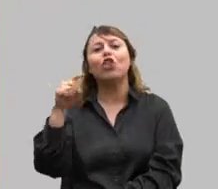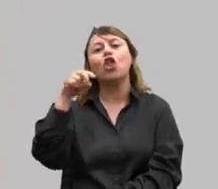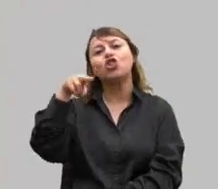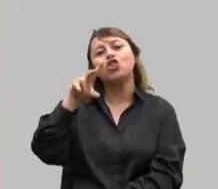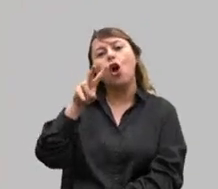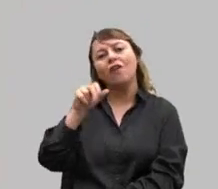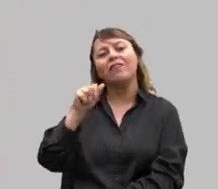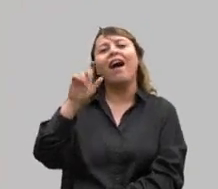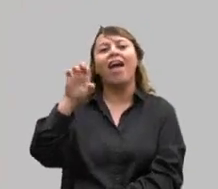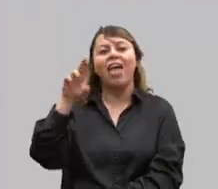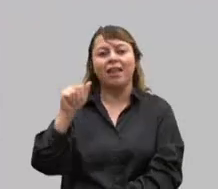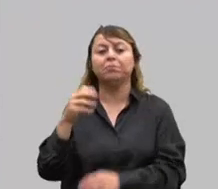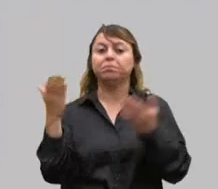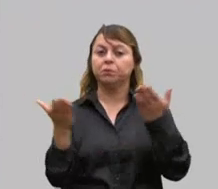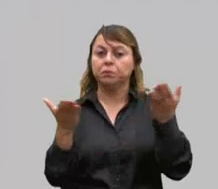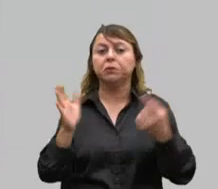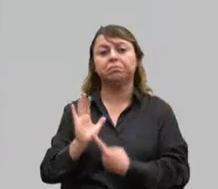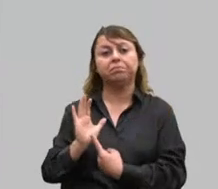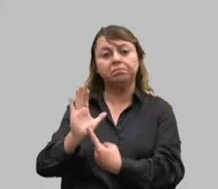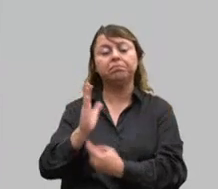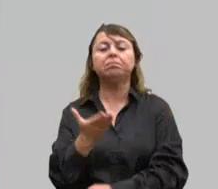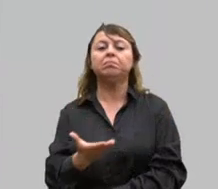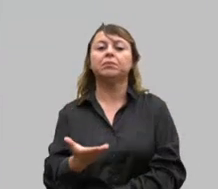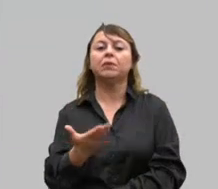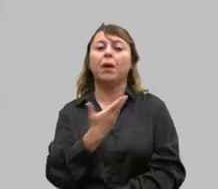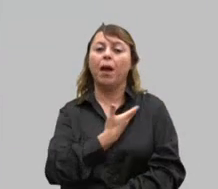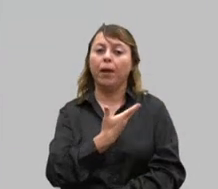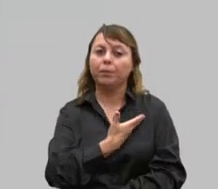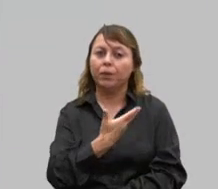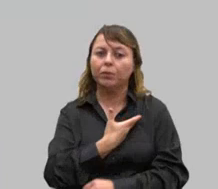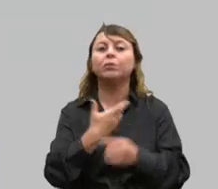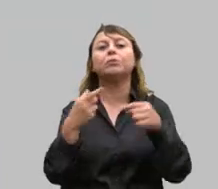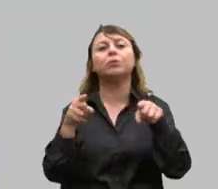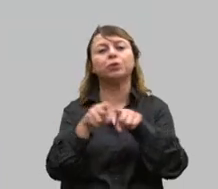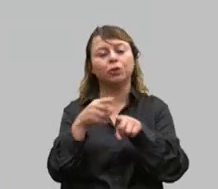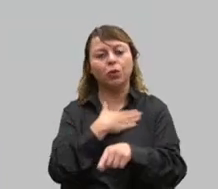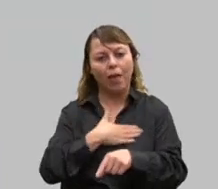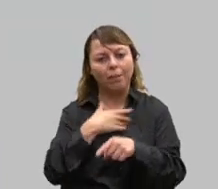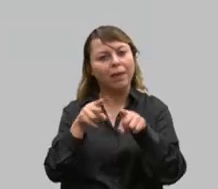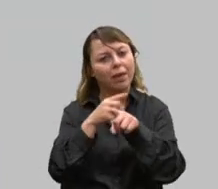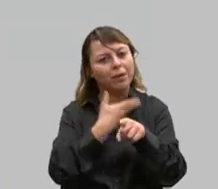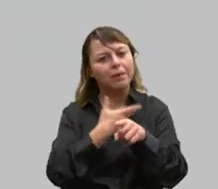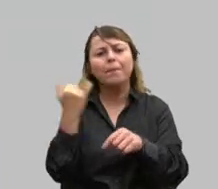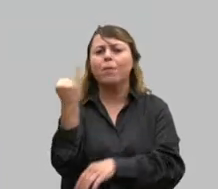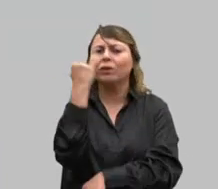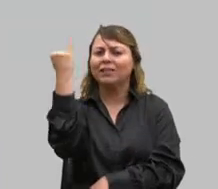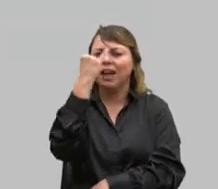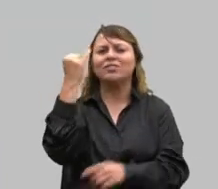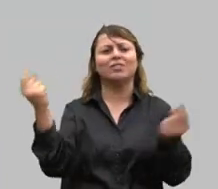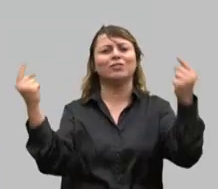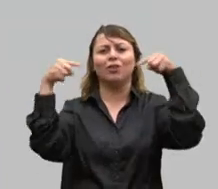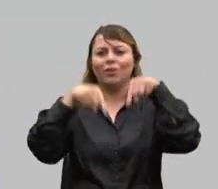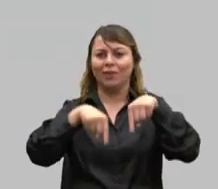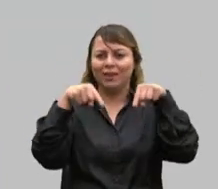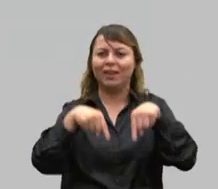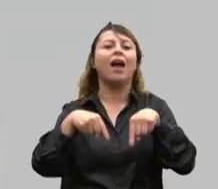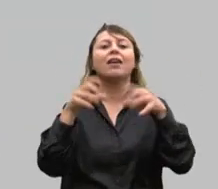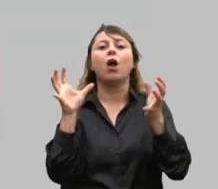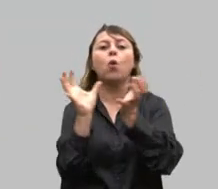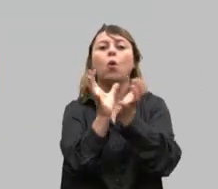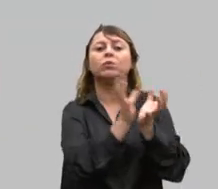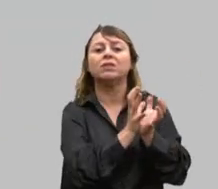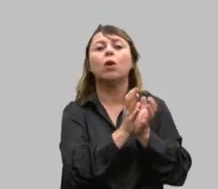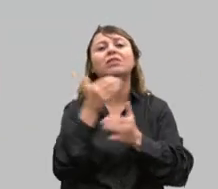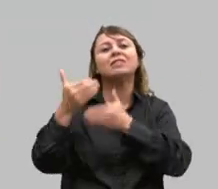passar a palavra neste momento porque querido amigo Presidente uma comissão muito importante dessa casa que a comissão de desenvolvimento